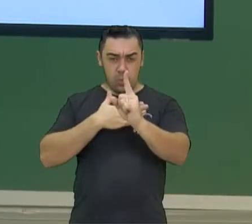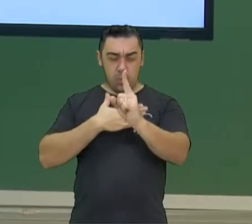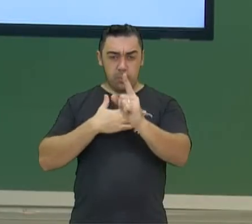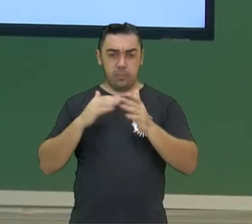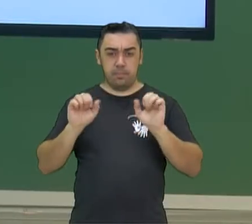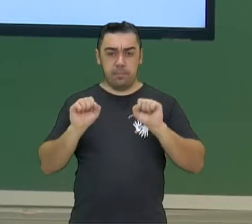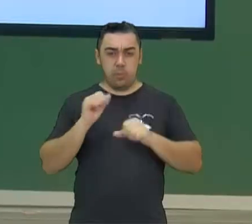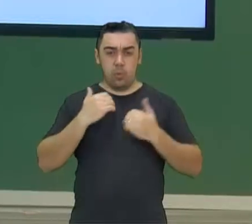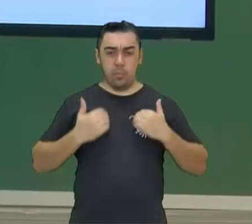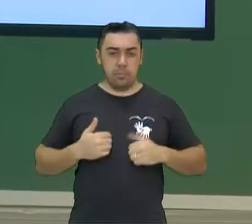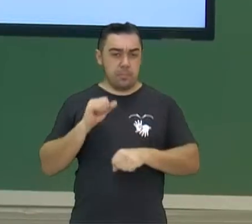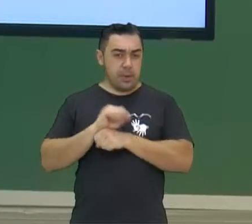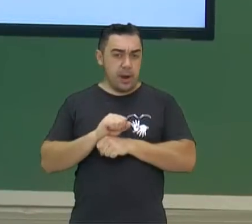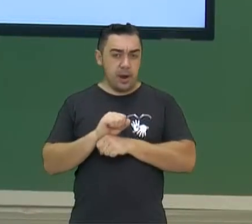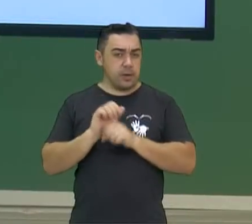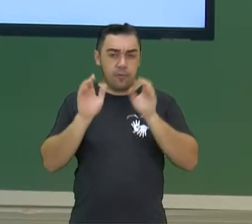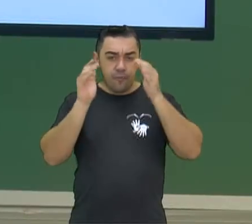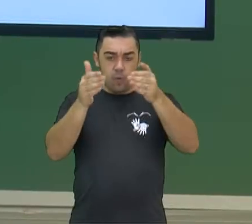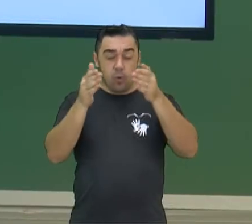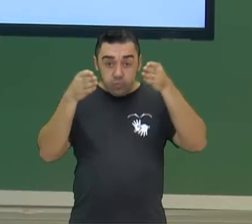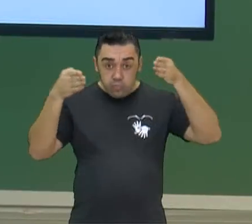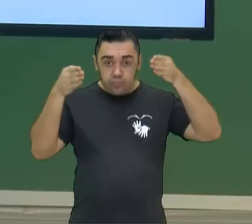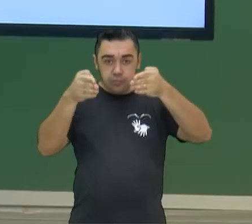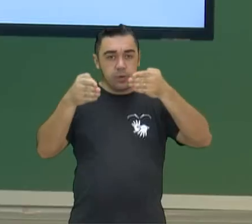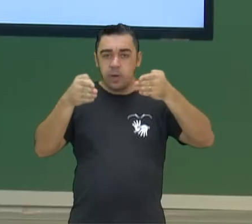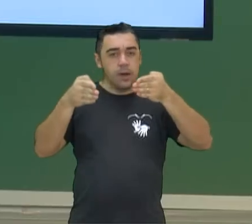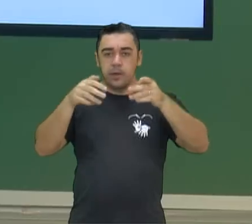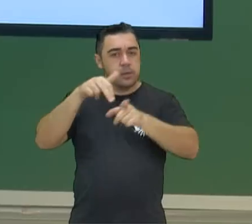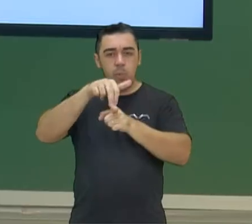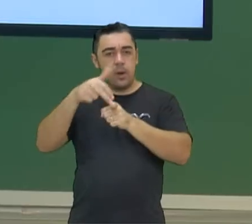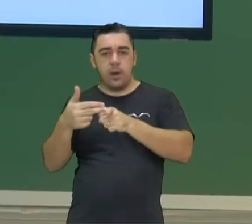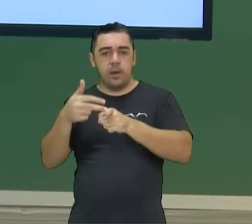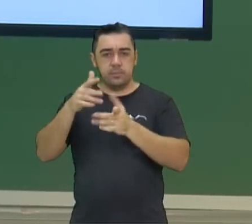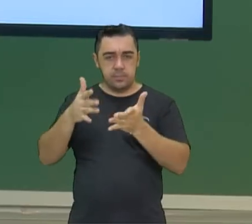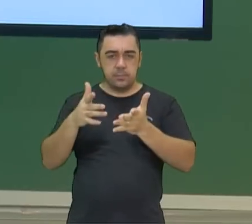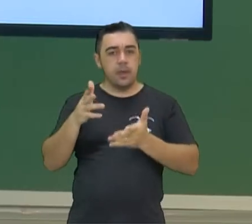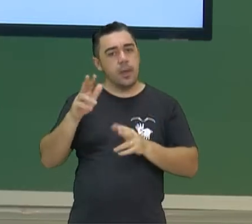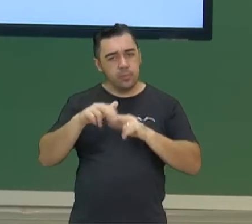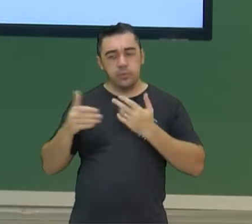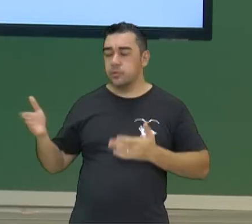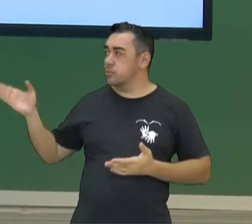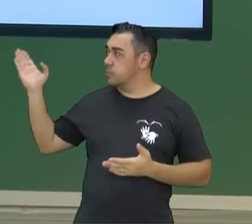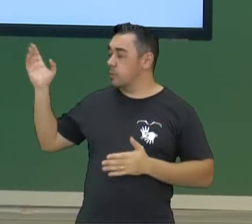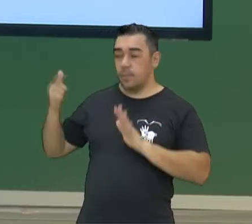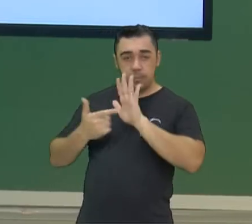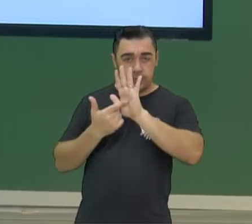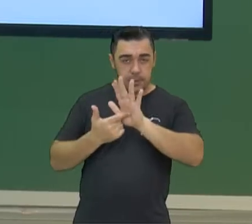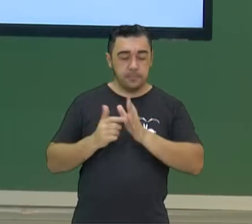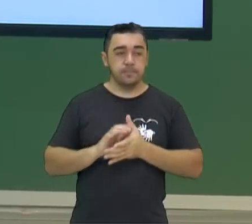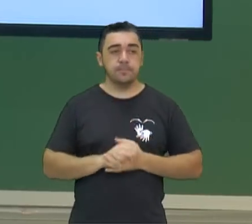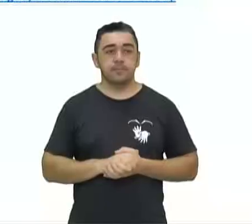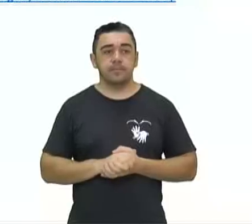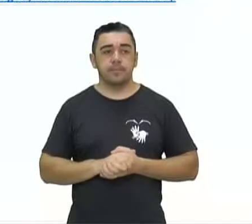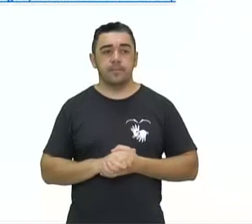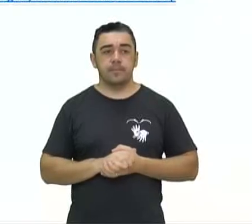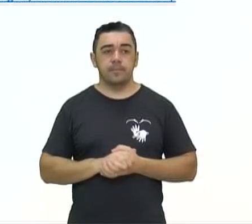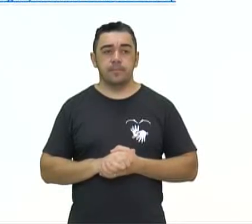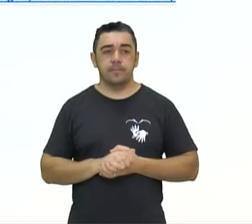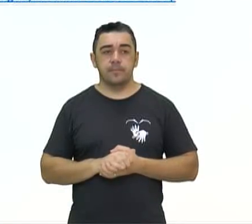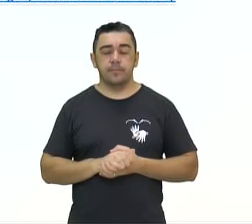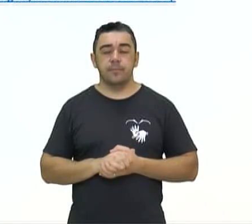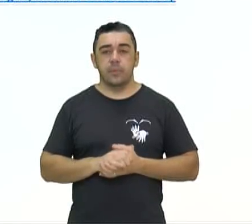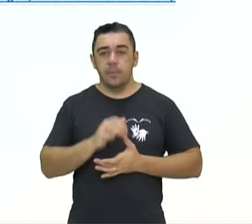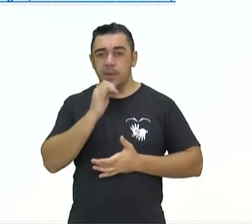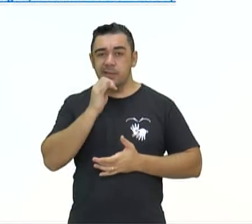o foco e aí você não perde o equilíbrio. Então é mais ou menos isso que está sendo representado aqui na imagem, né? E a catraca,